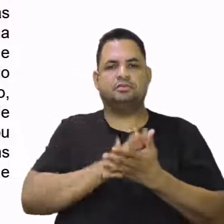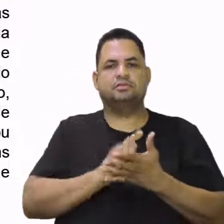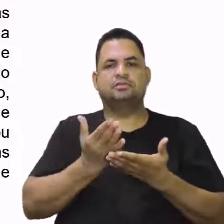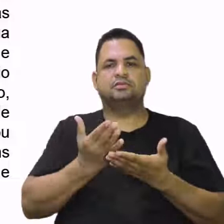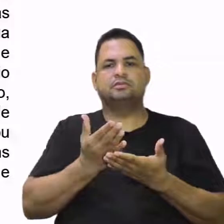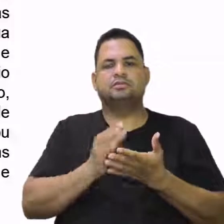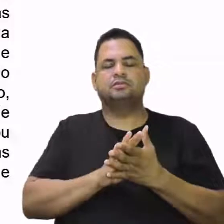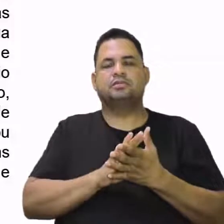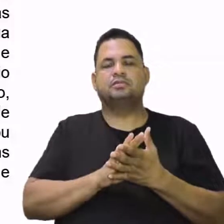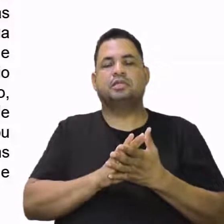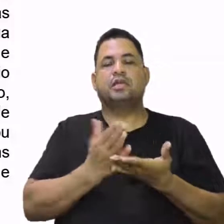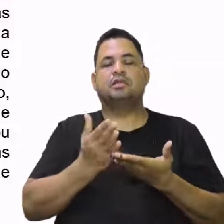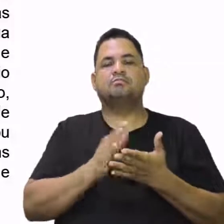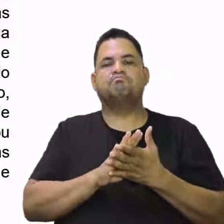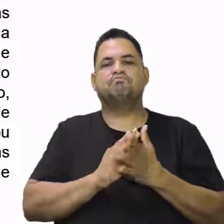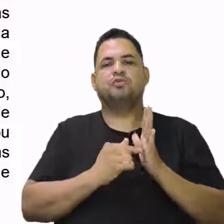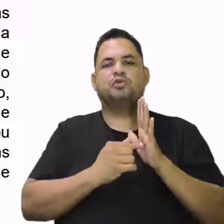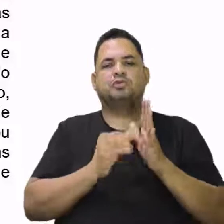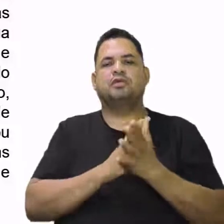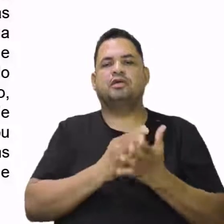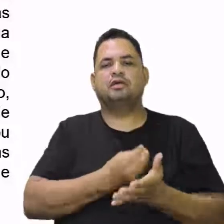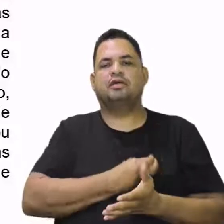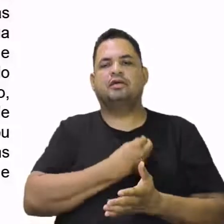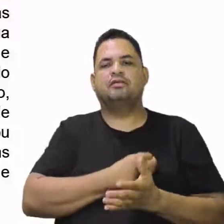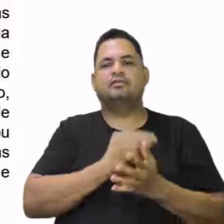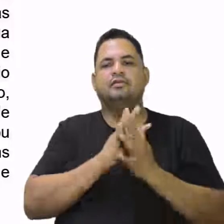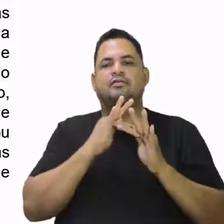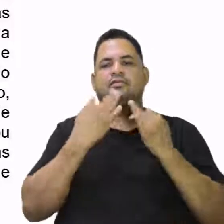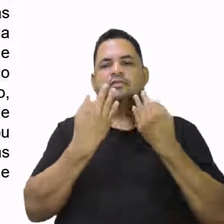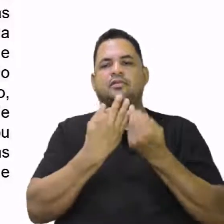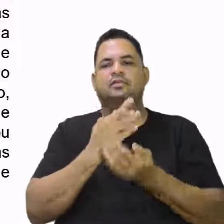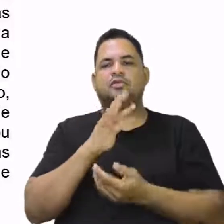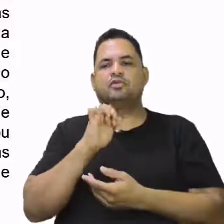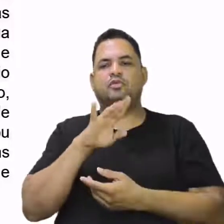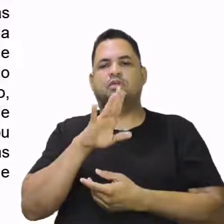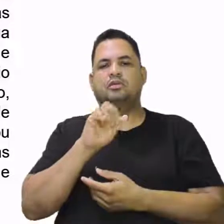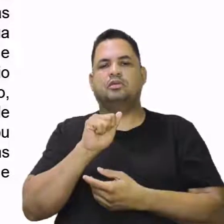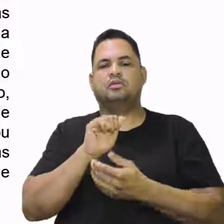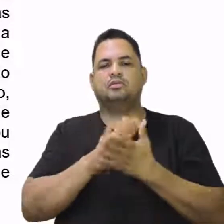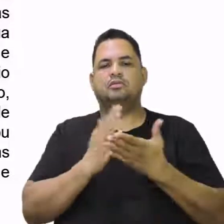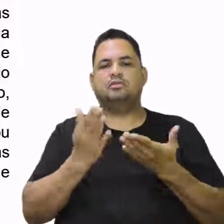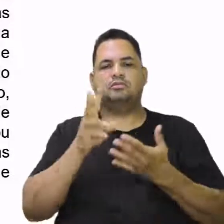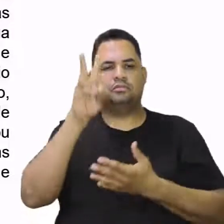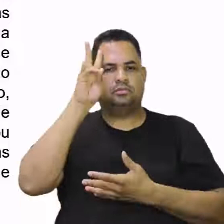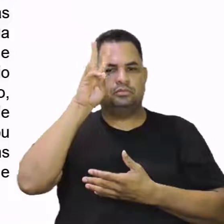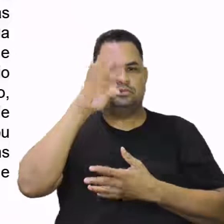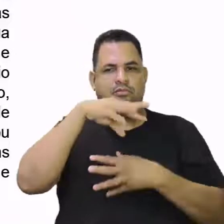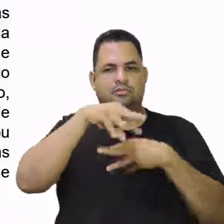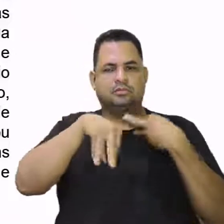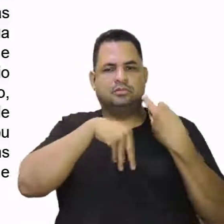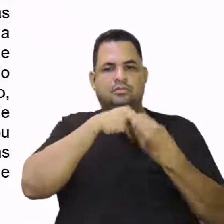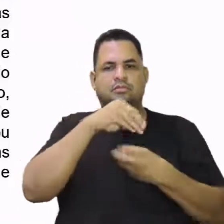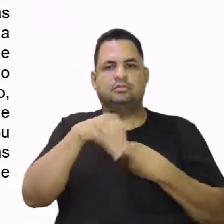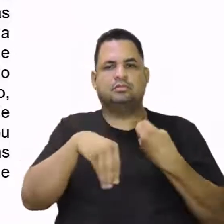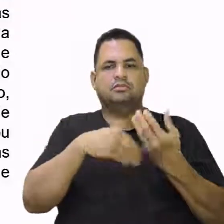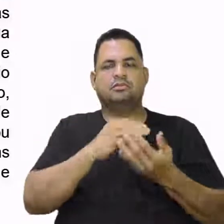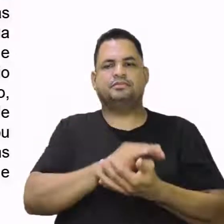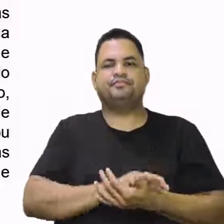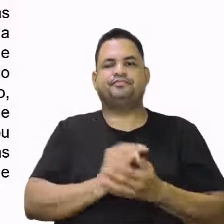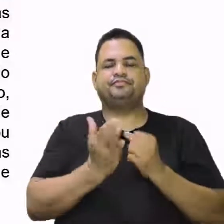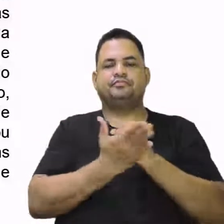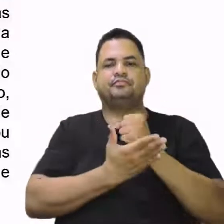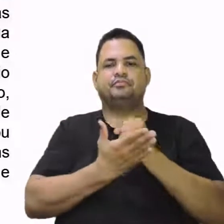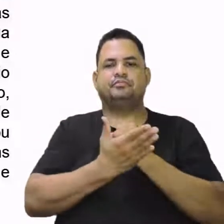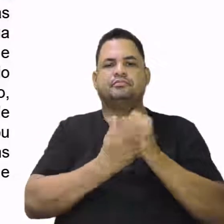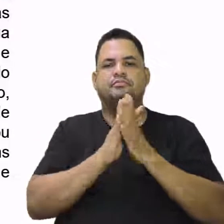centrada no quê? Na vida da família Trueba. É a história que está envolvida baseada